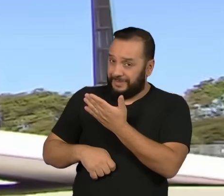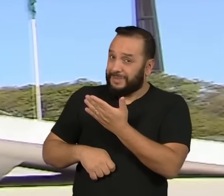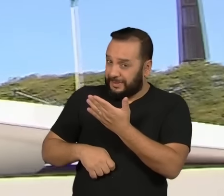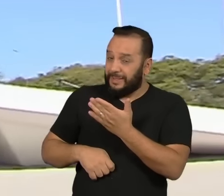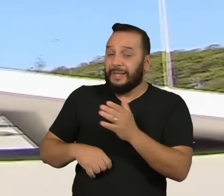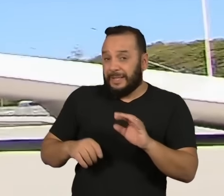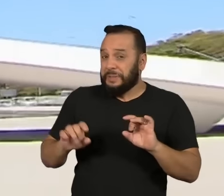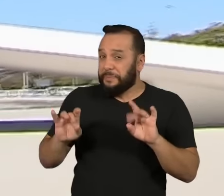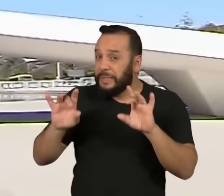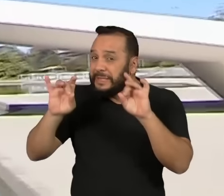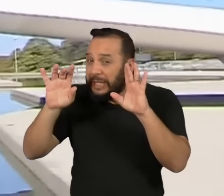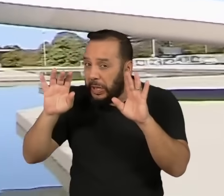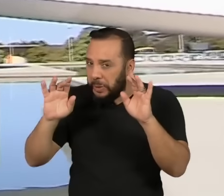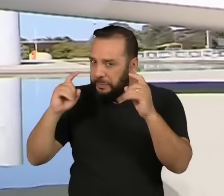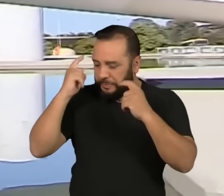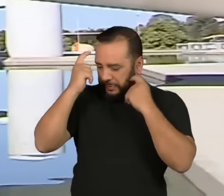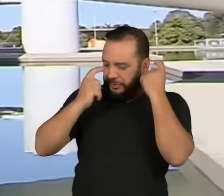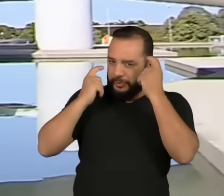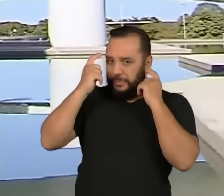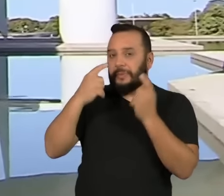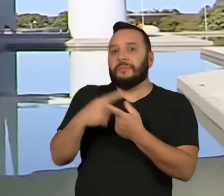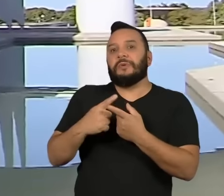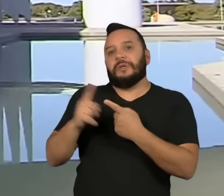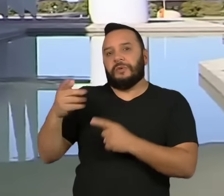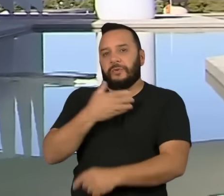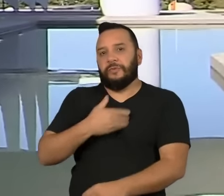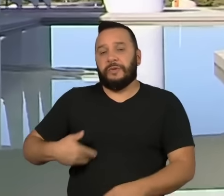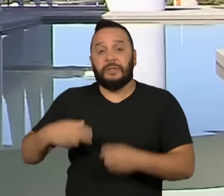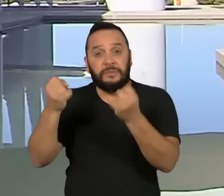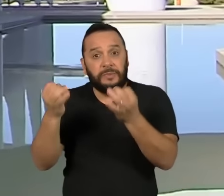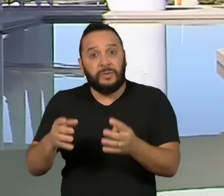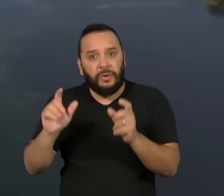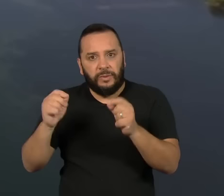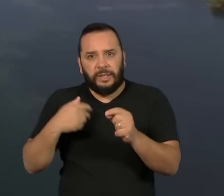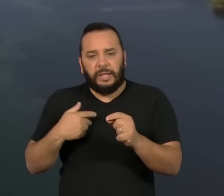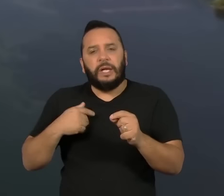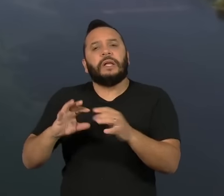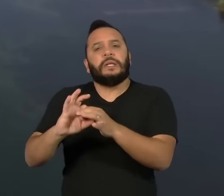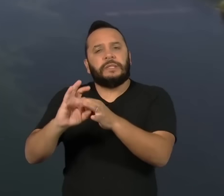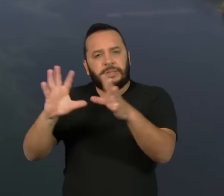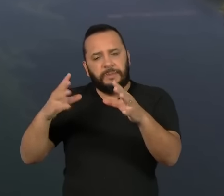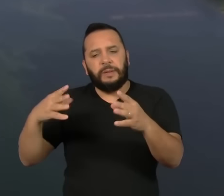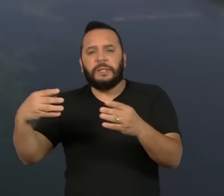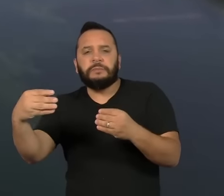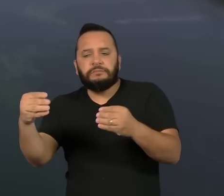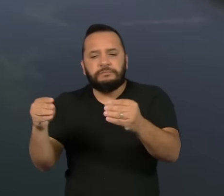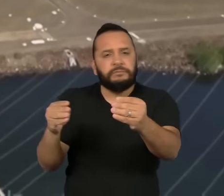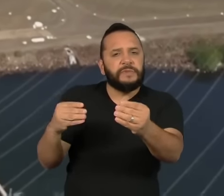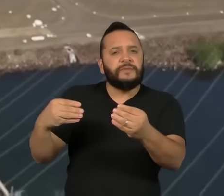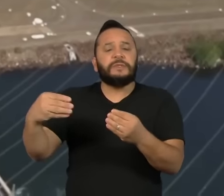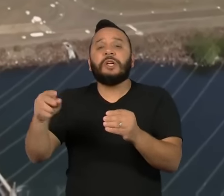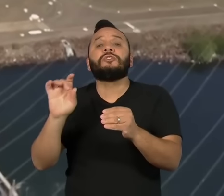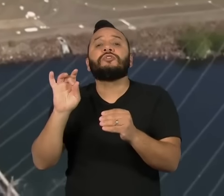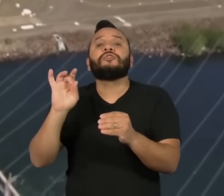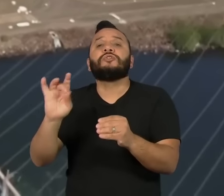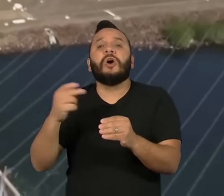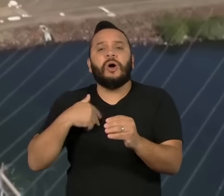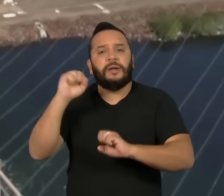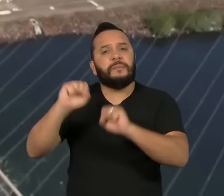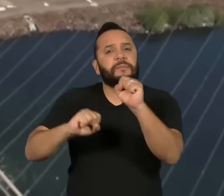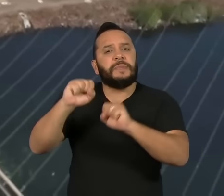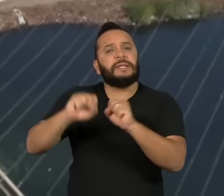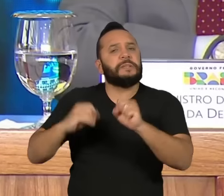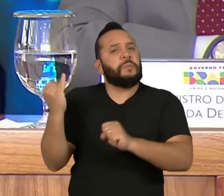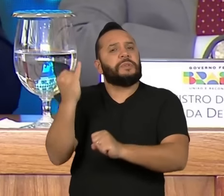O governo concordou que o licenciamento será tratado como prioridade para empreendimentos considerados estratégicos para